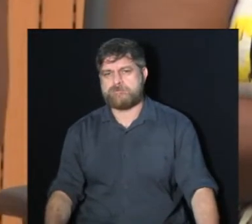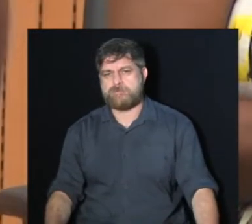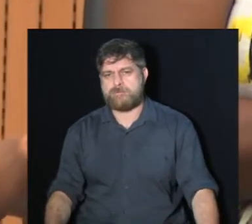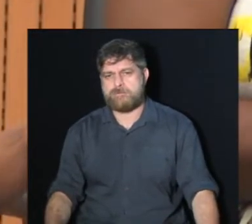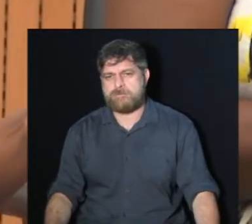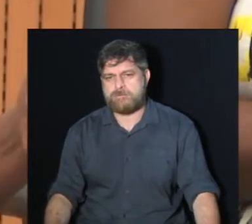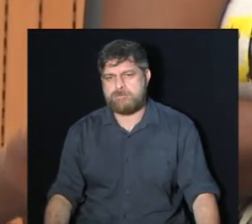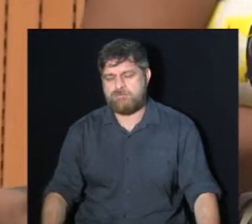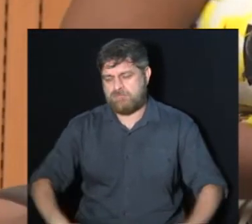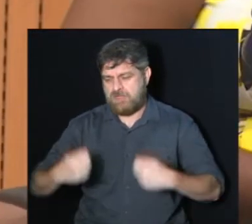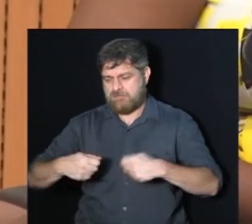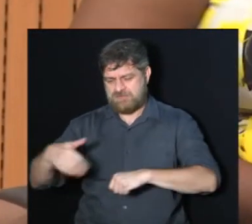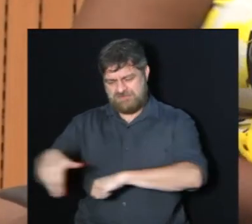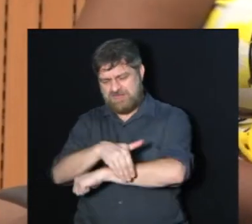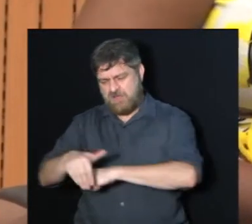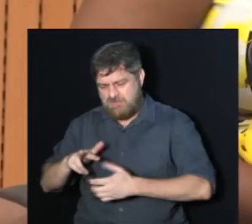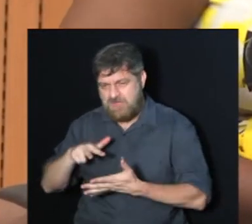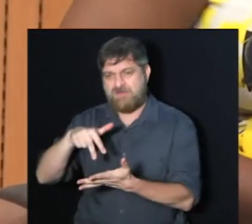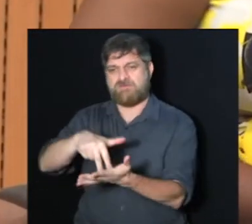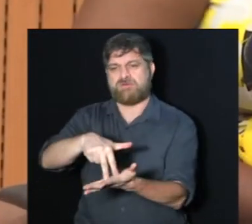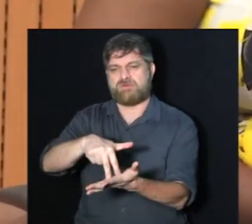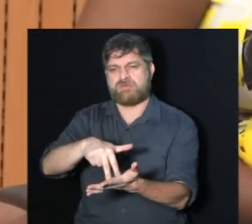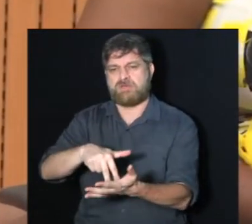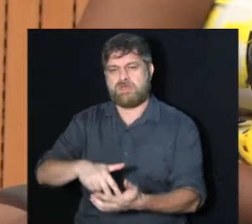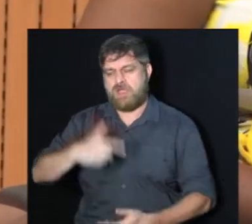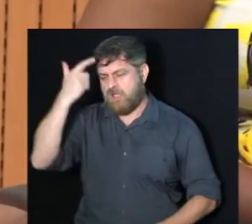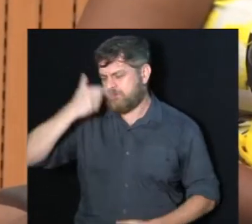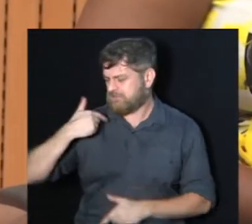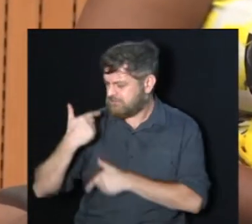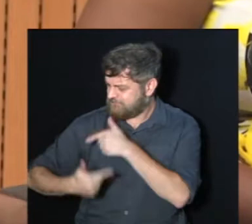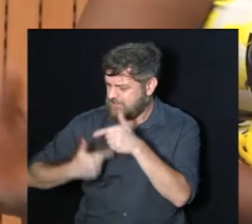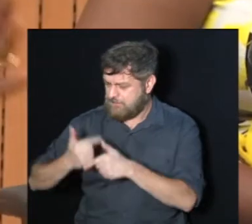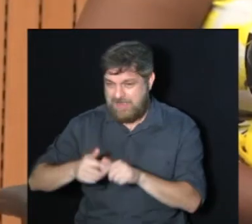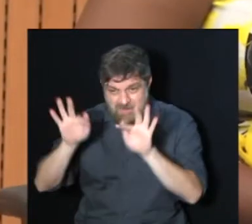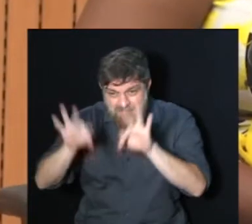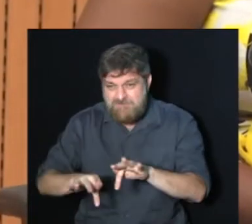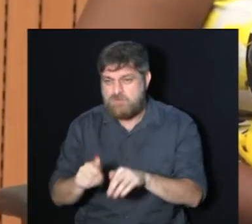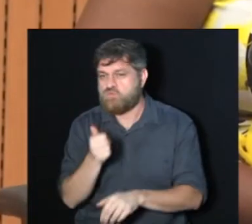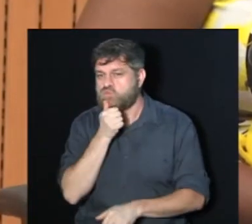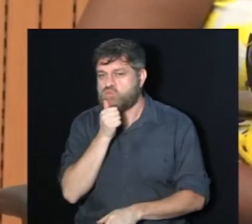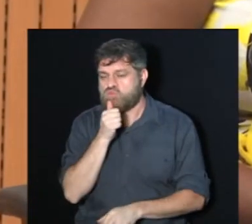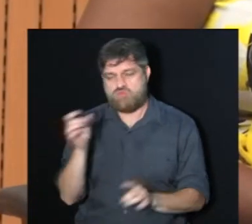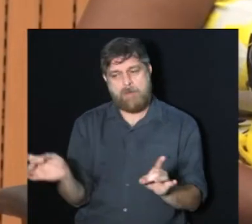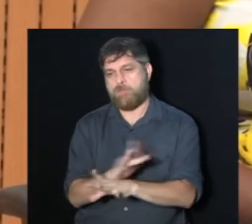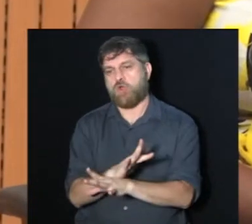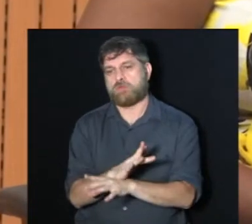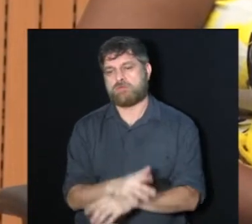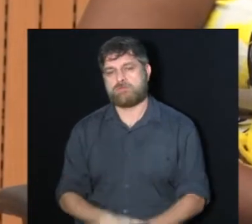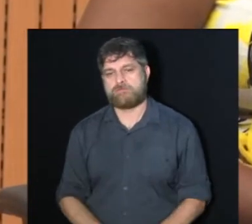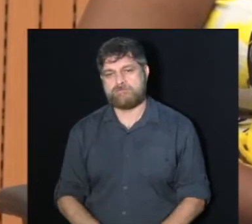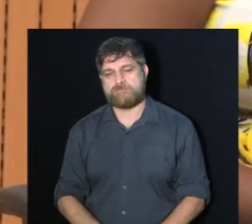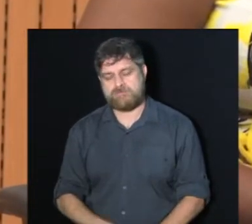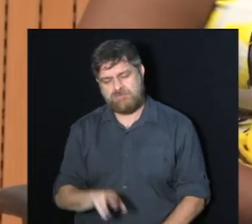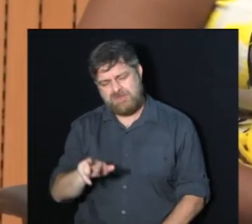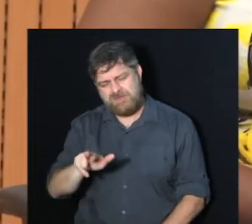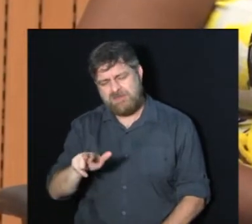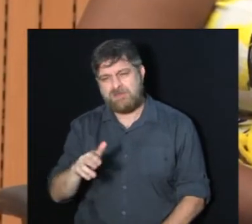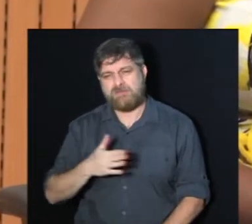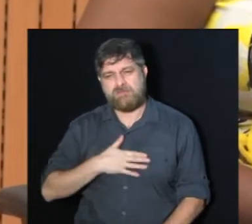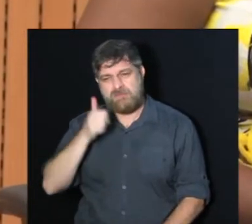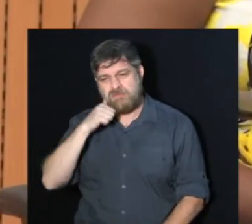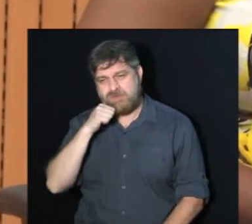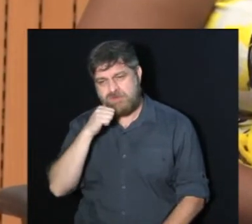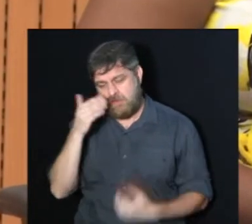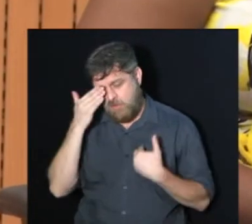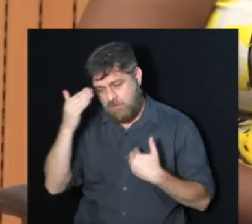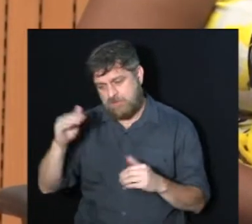Eu tenho que voltar para a rua. Eu ainda não acabei o meu trabalho. Então, olha, meus irmãos e minhas irmãs, primeiro, muito obrigado por